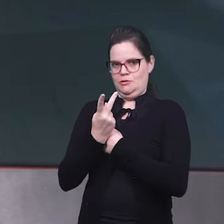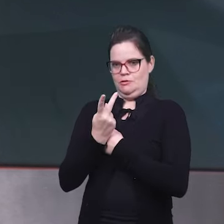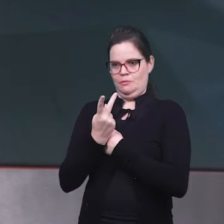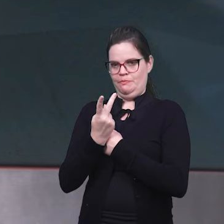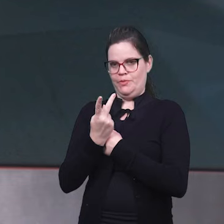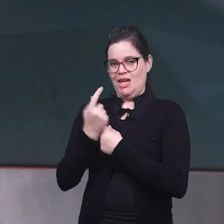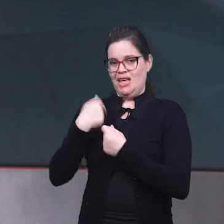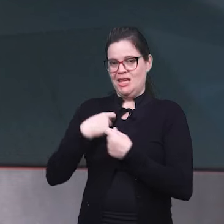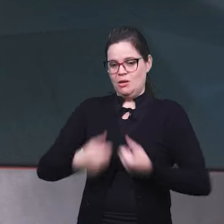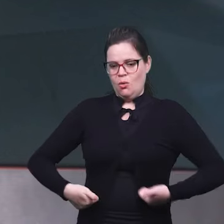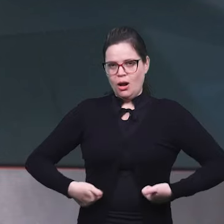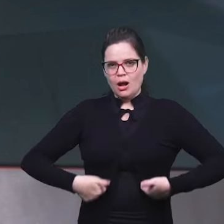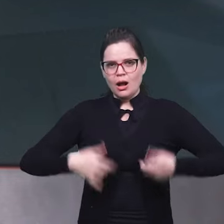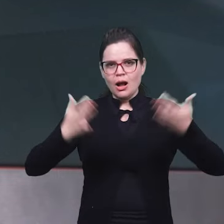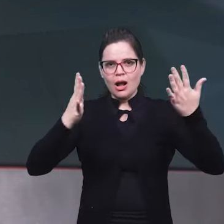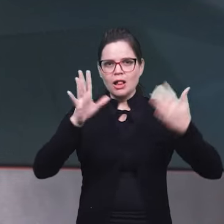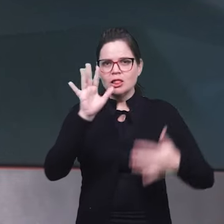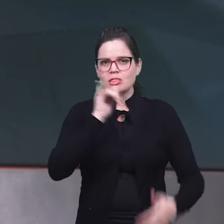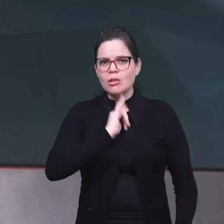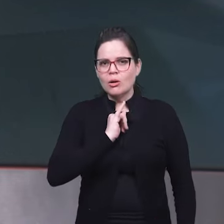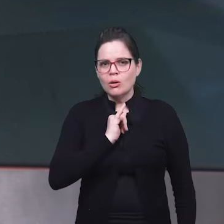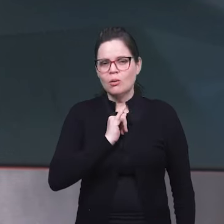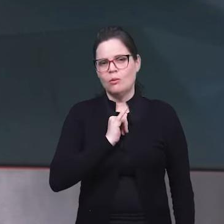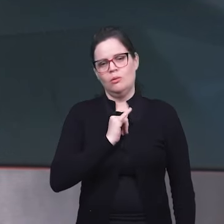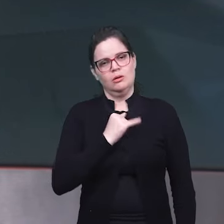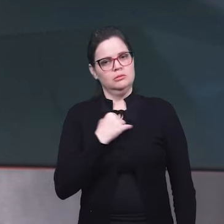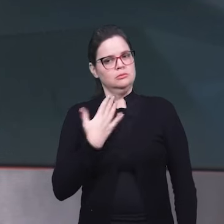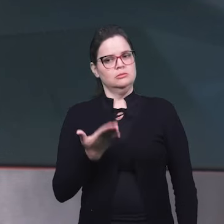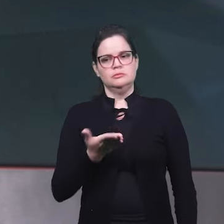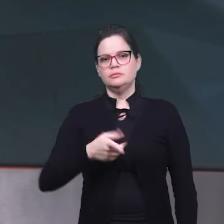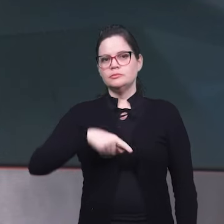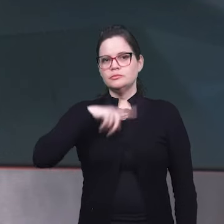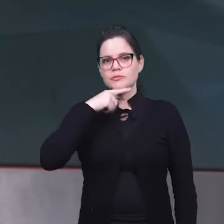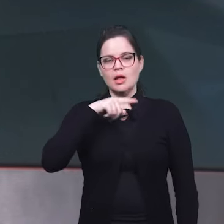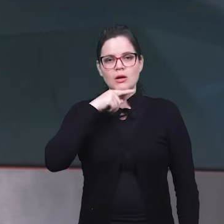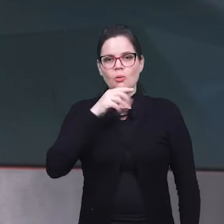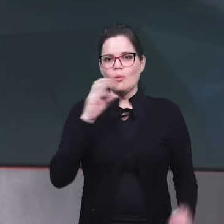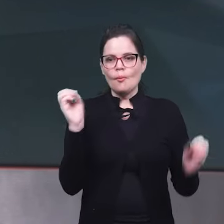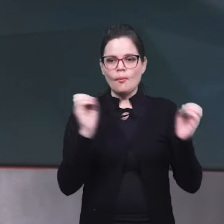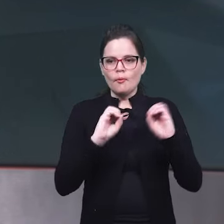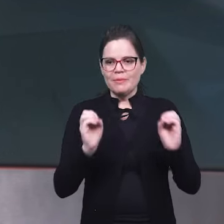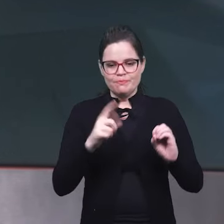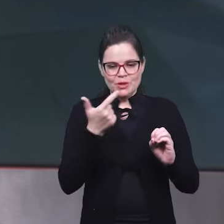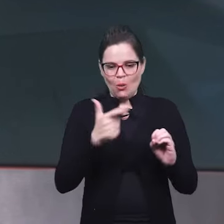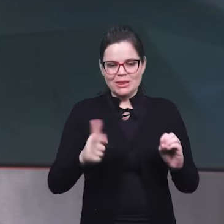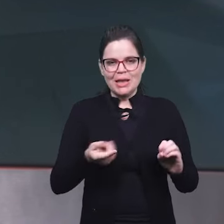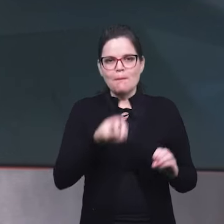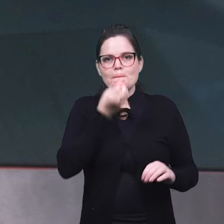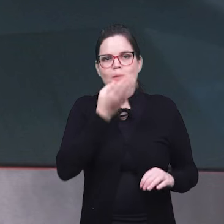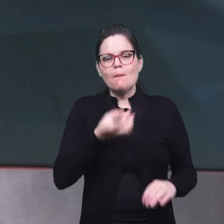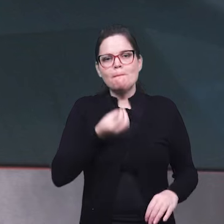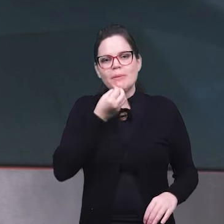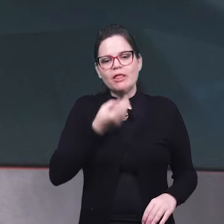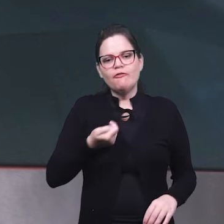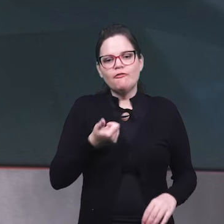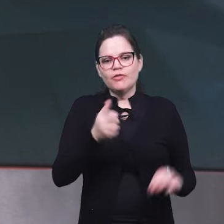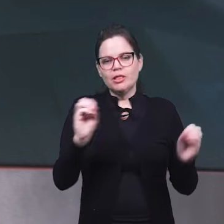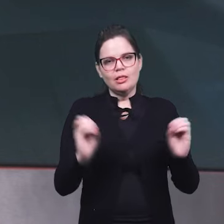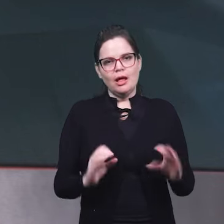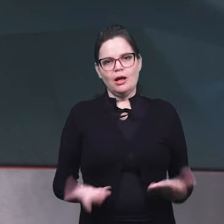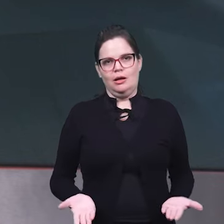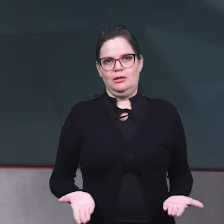dinheiro trabalhar para você, trazendo retorno na sua vida, olha o que